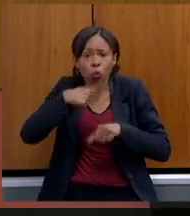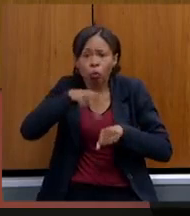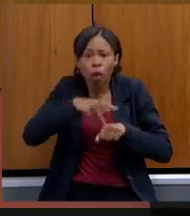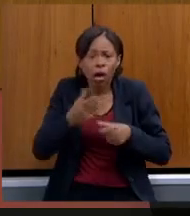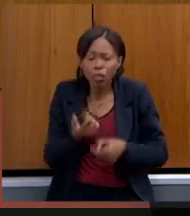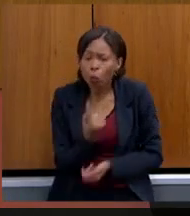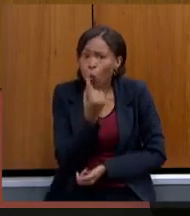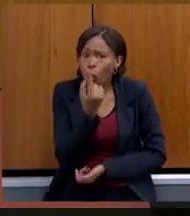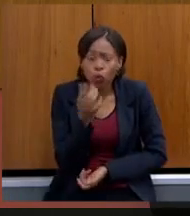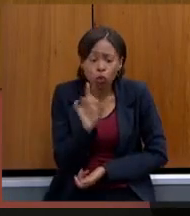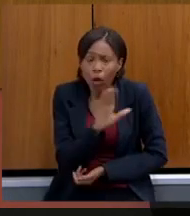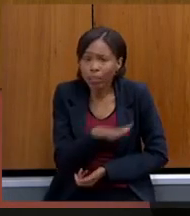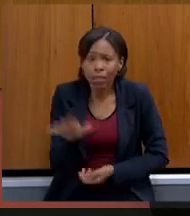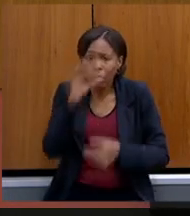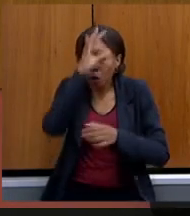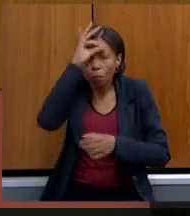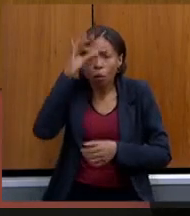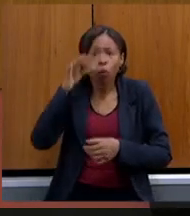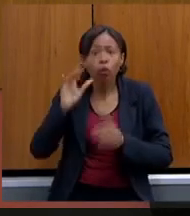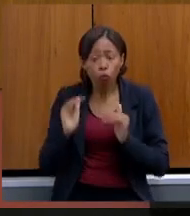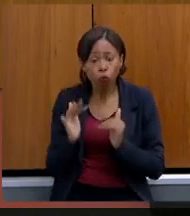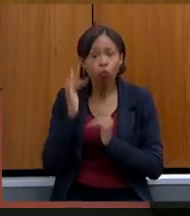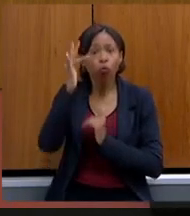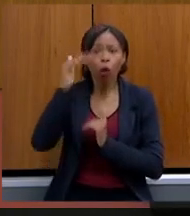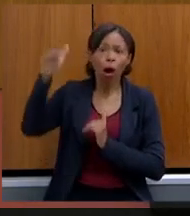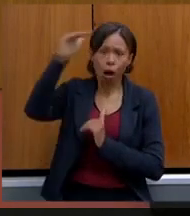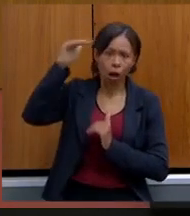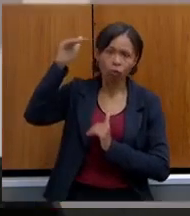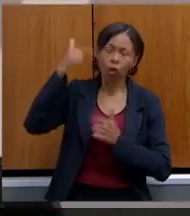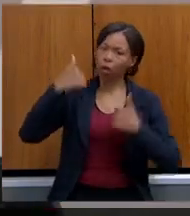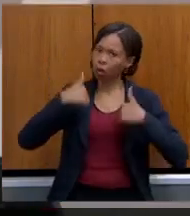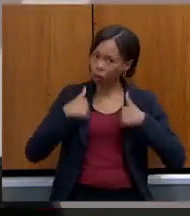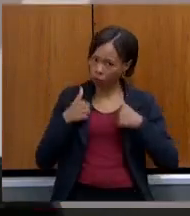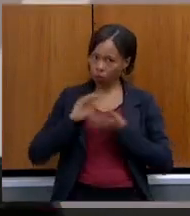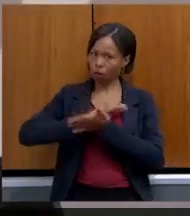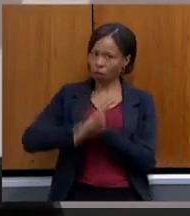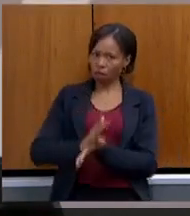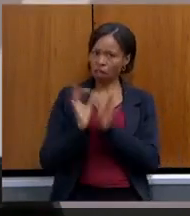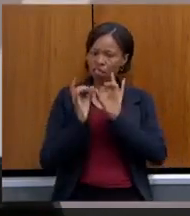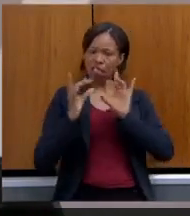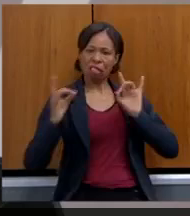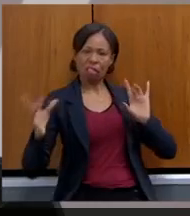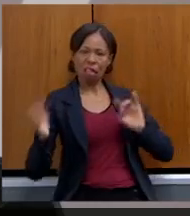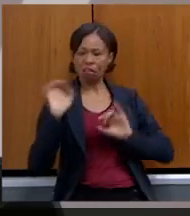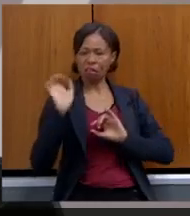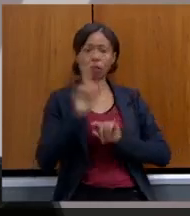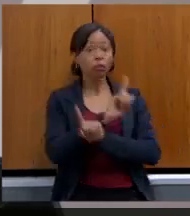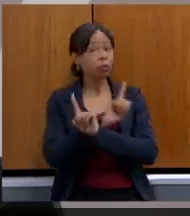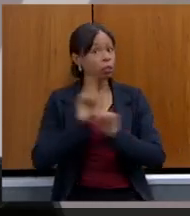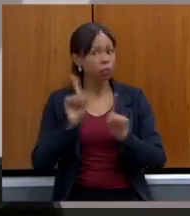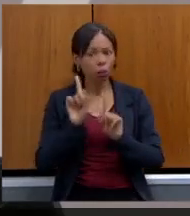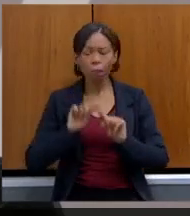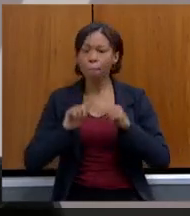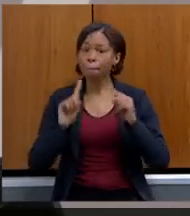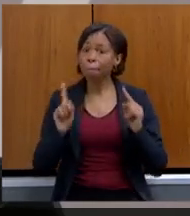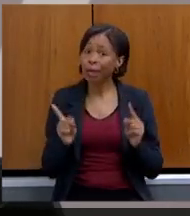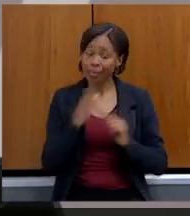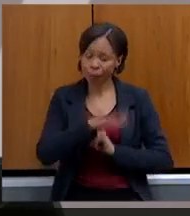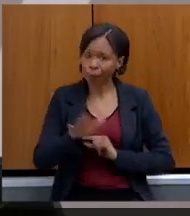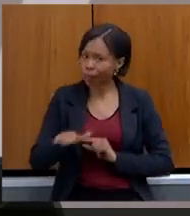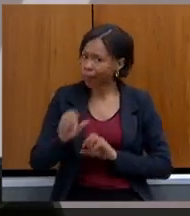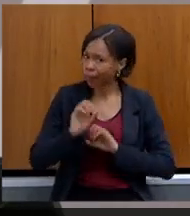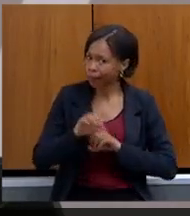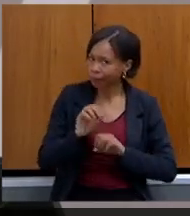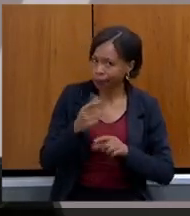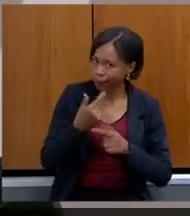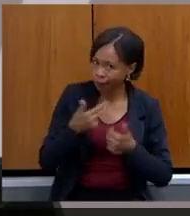deixa virar adulta e deixar isso bem claro tá gente não sou preconceituoso não sou homofóbico não tem nada disso eu só acho que com criança